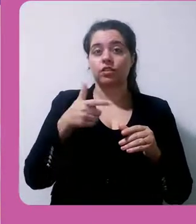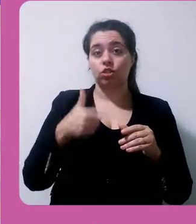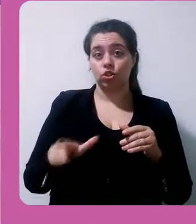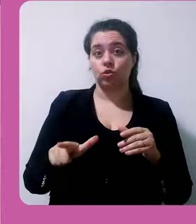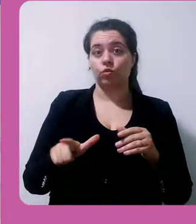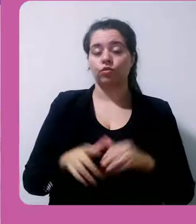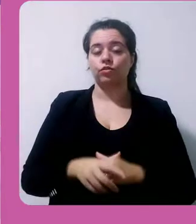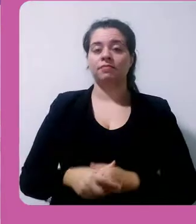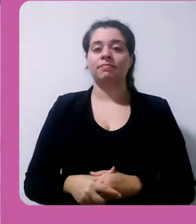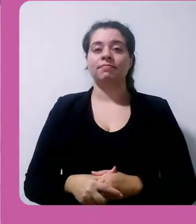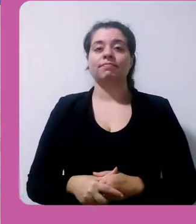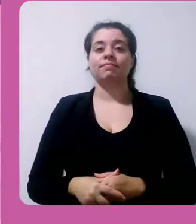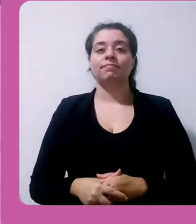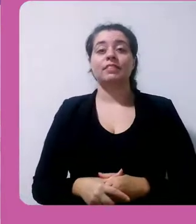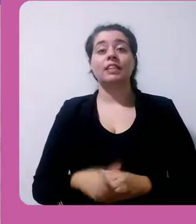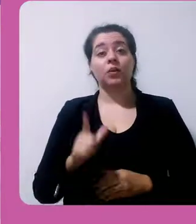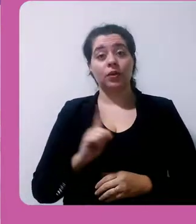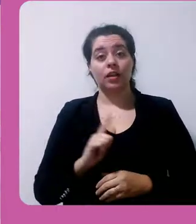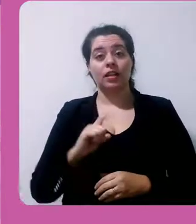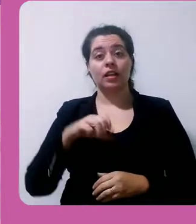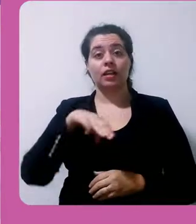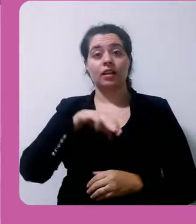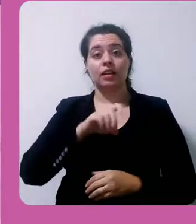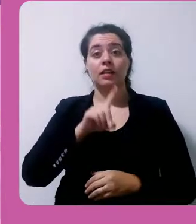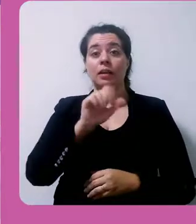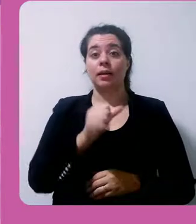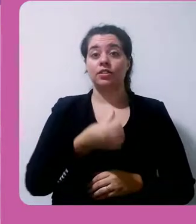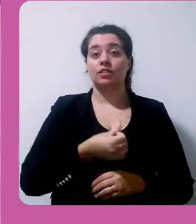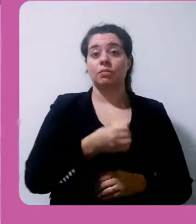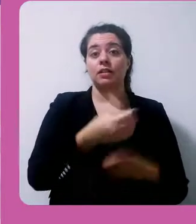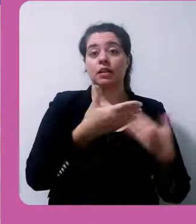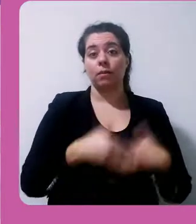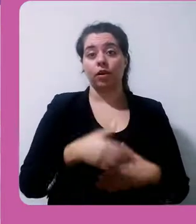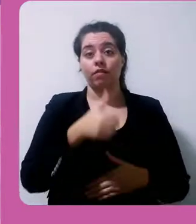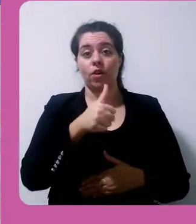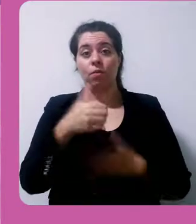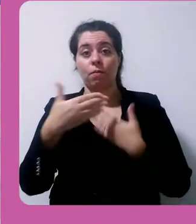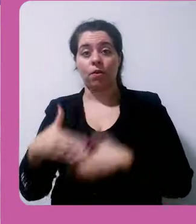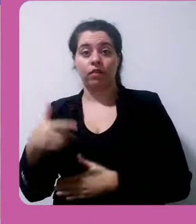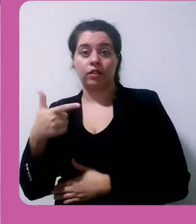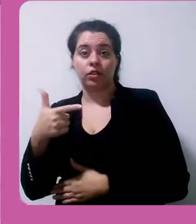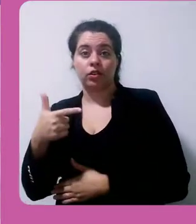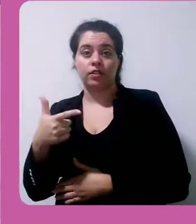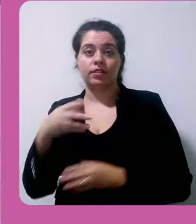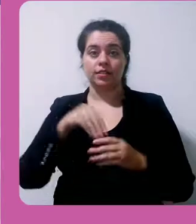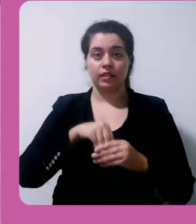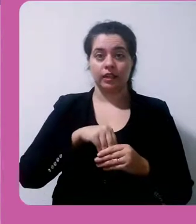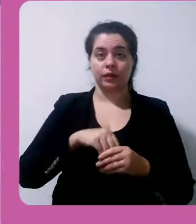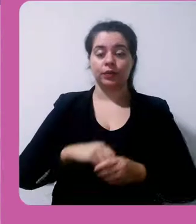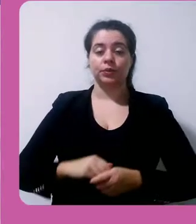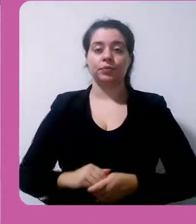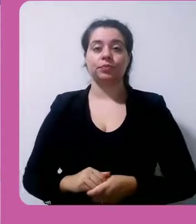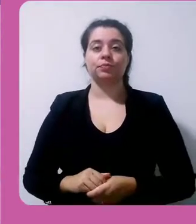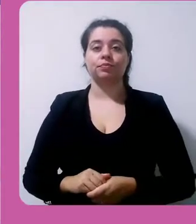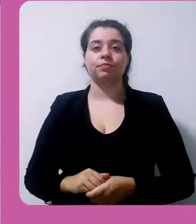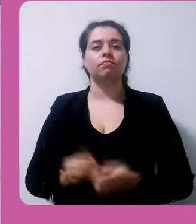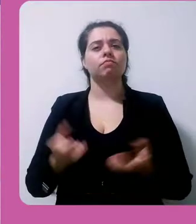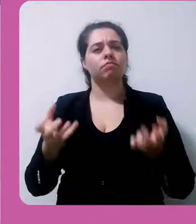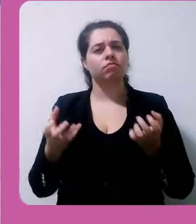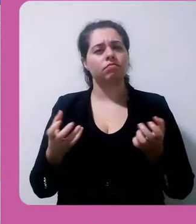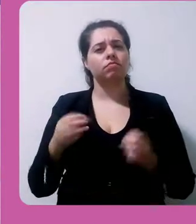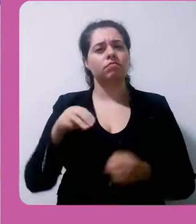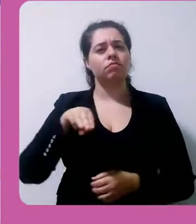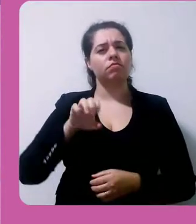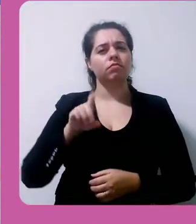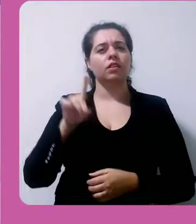a média do semestre com prova 1 e prova 2 dentro dela. Eu quero que essa média seja a primeira que apareça